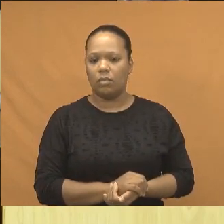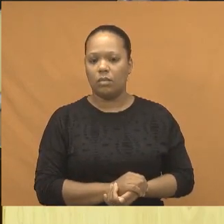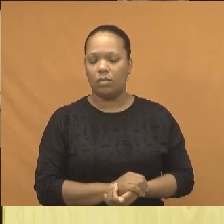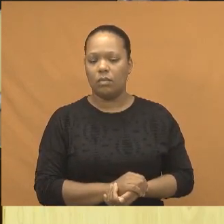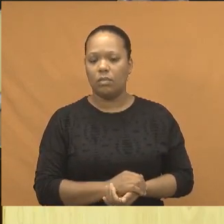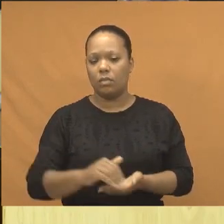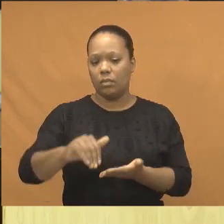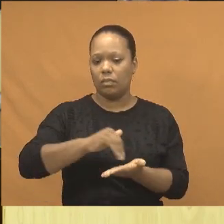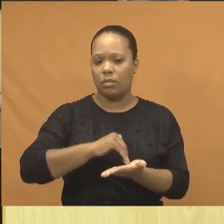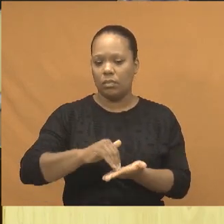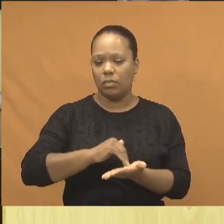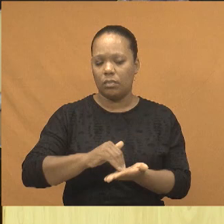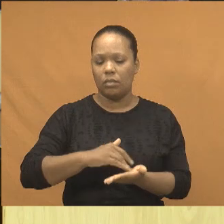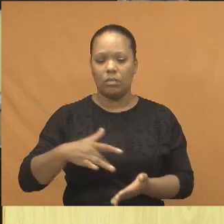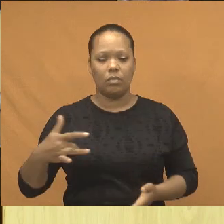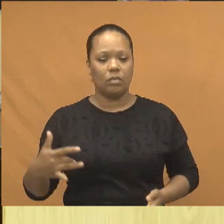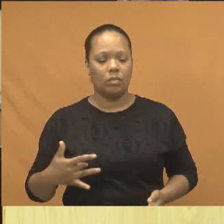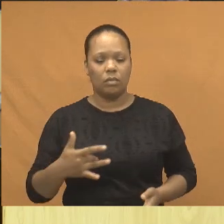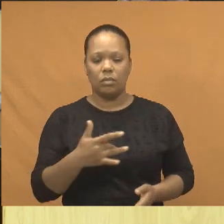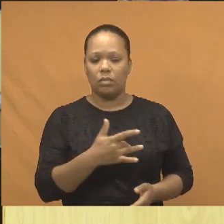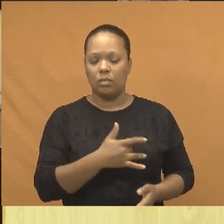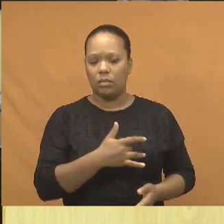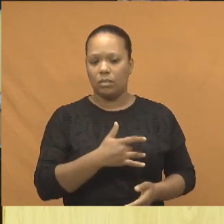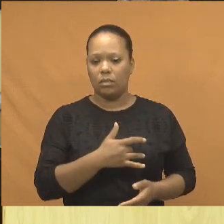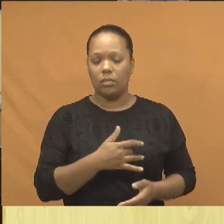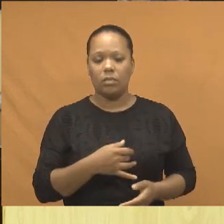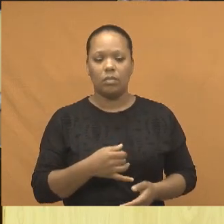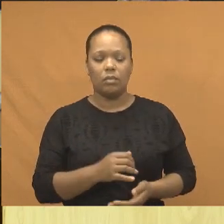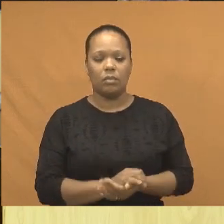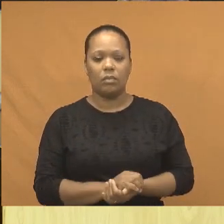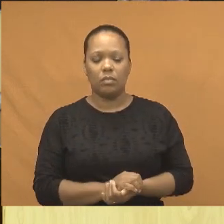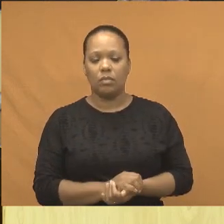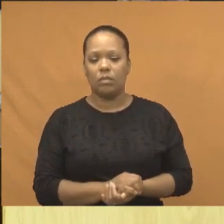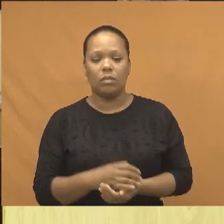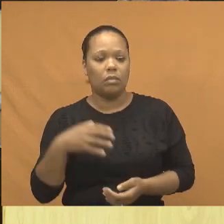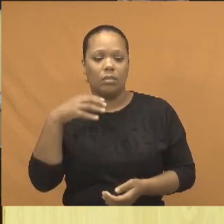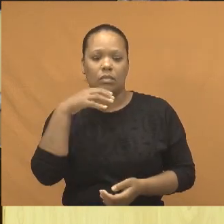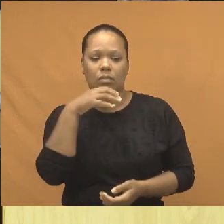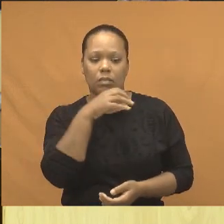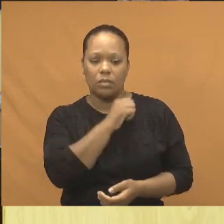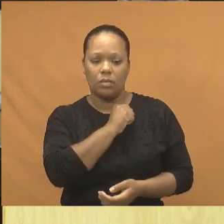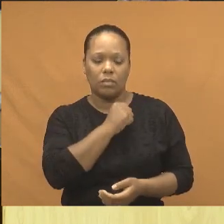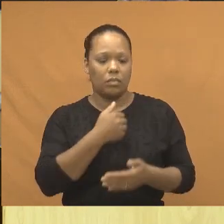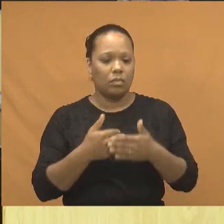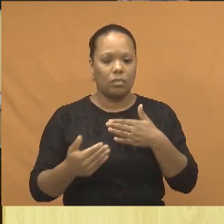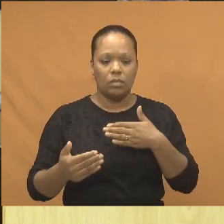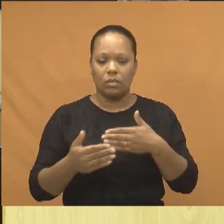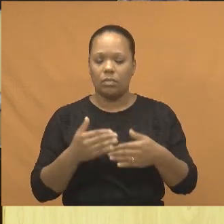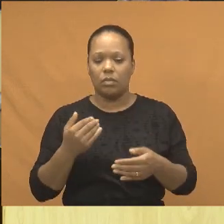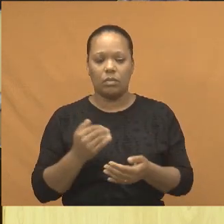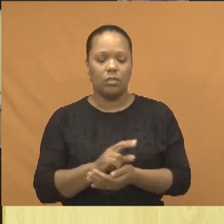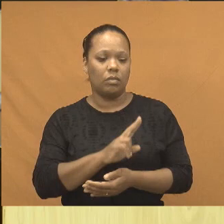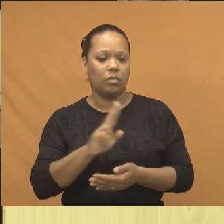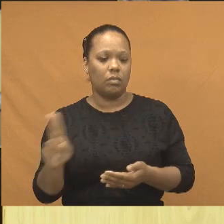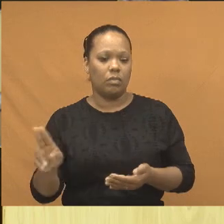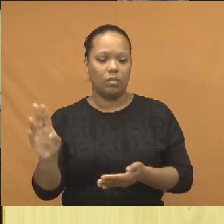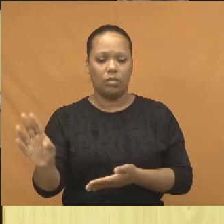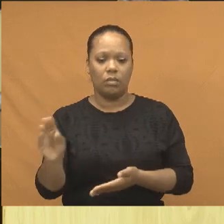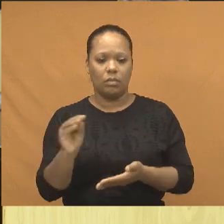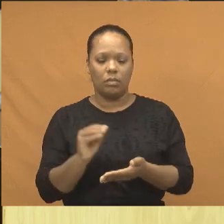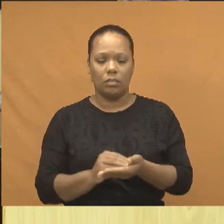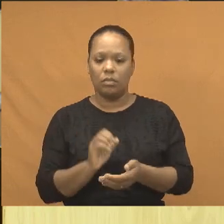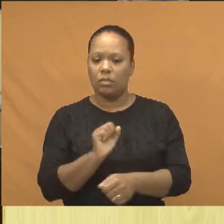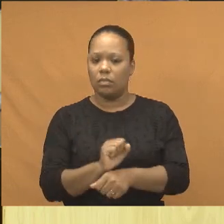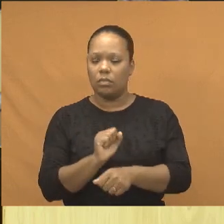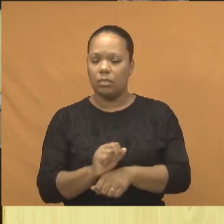pela Secretaria de Saúde do município em caso de regulação de urgência, independentemente da inscrição junto ao CROSS. Ao